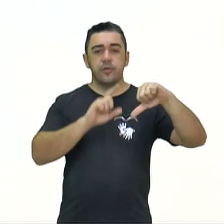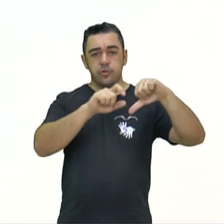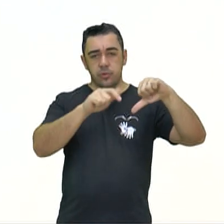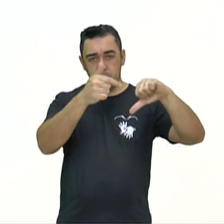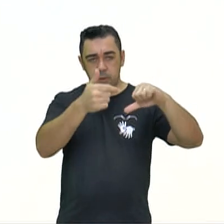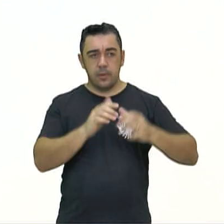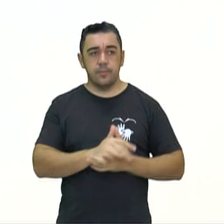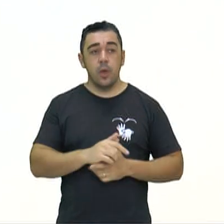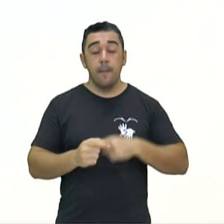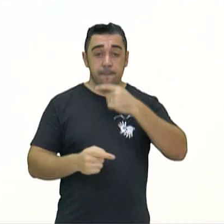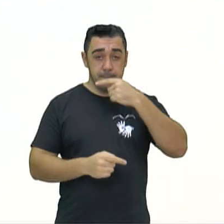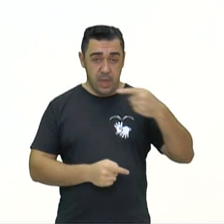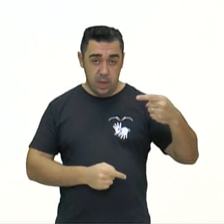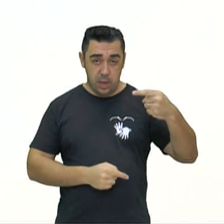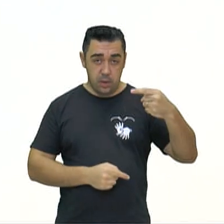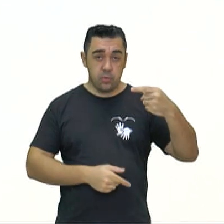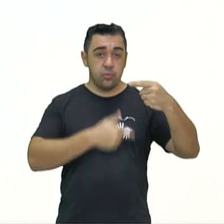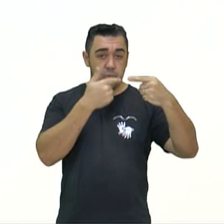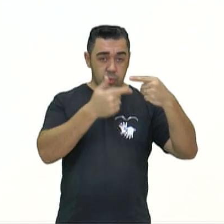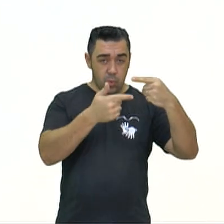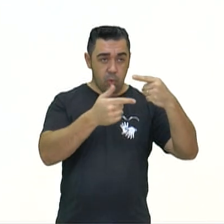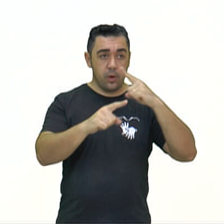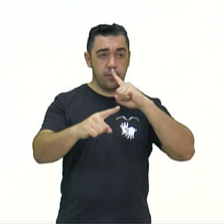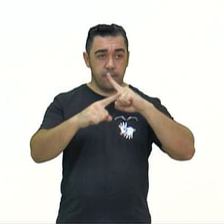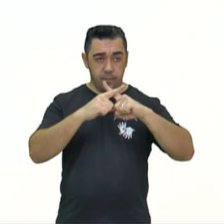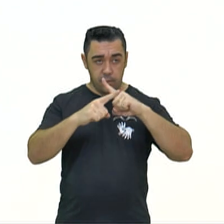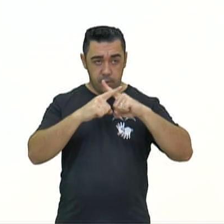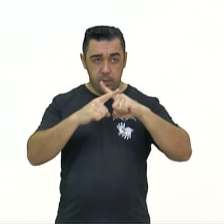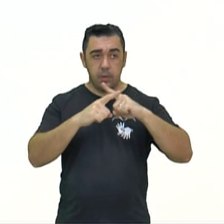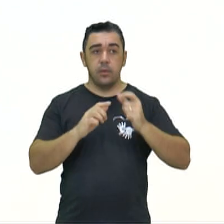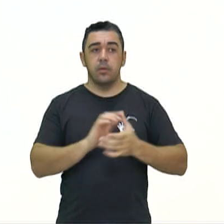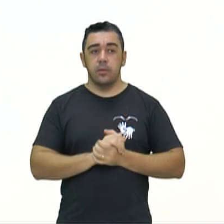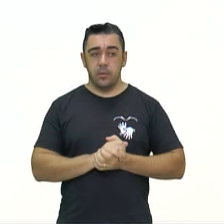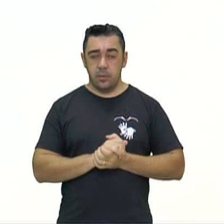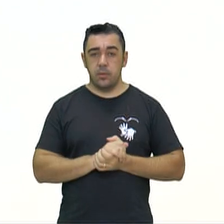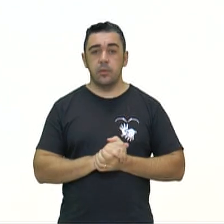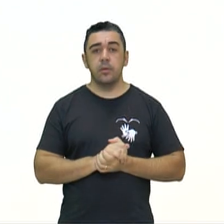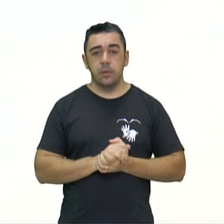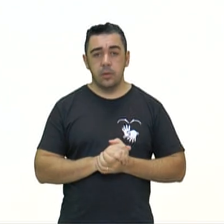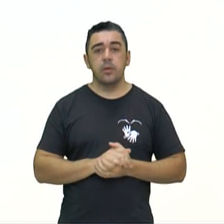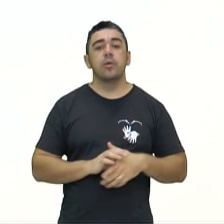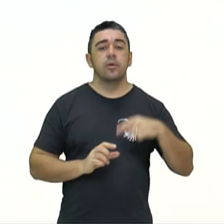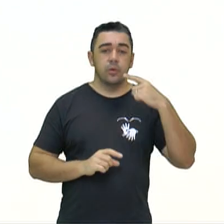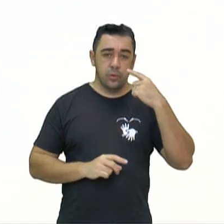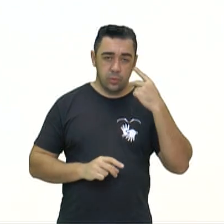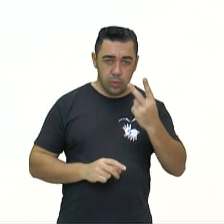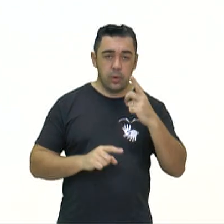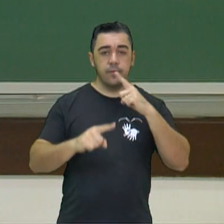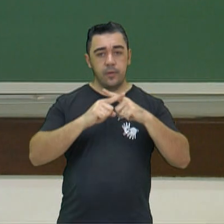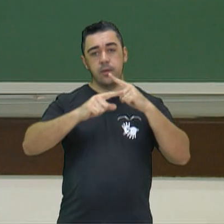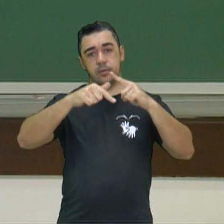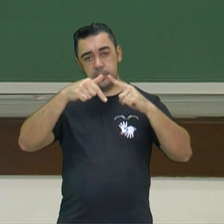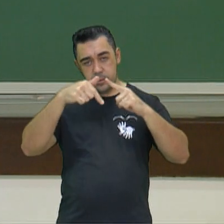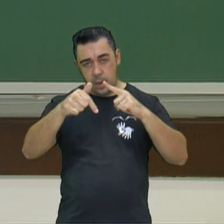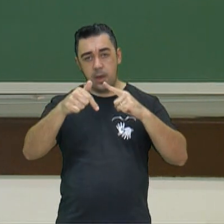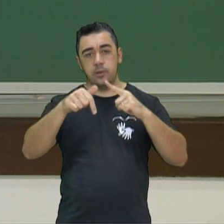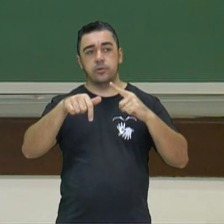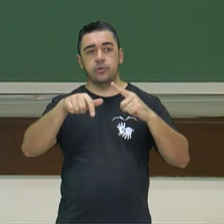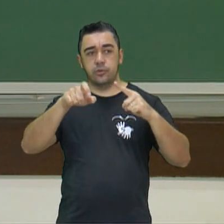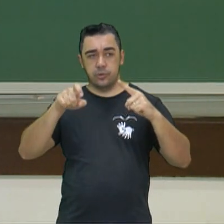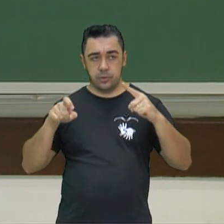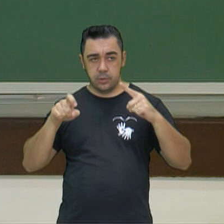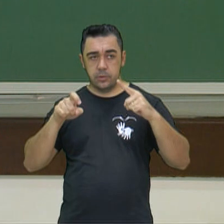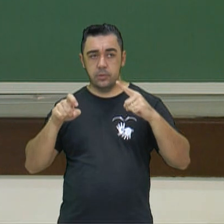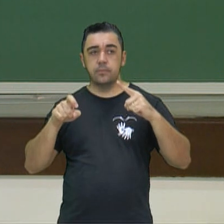quadrado. Menos, porque o sinal é negativo, então é menos. O primeiro sinal sempre igual ao que está dentro do parênteses. Duas vezes